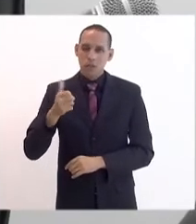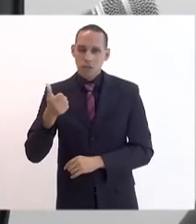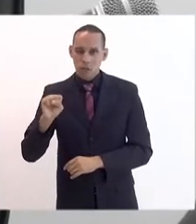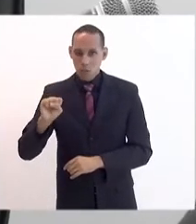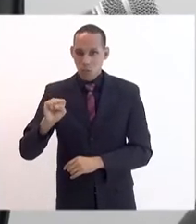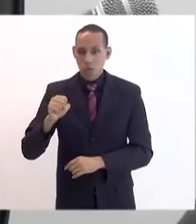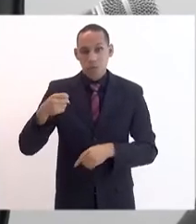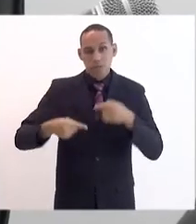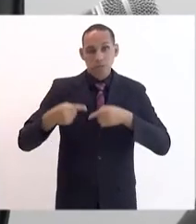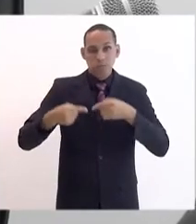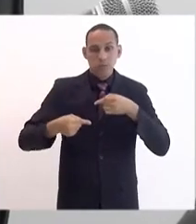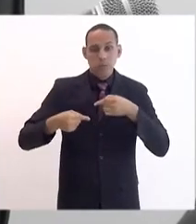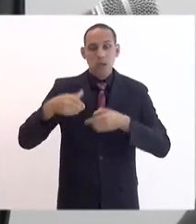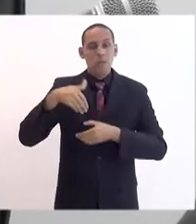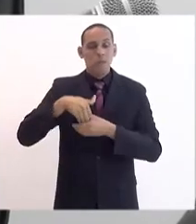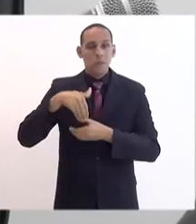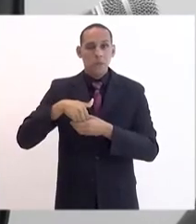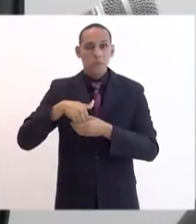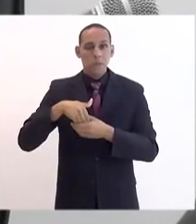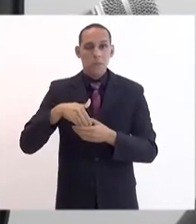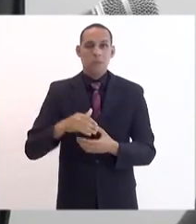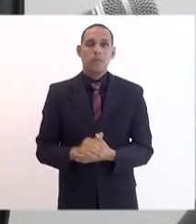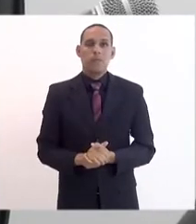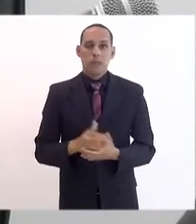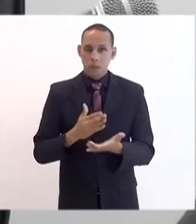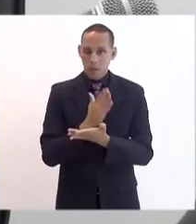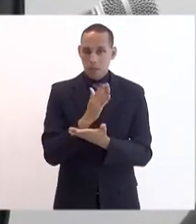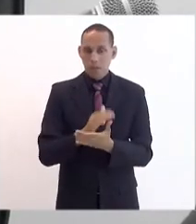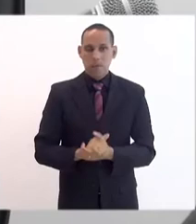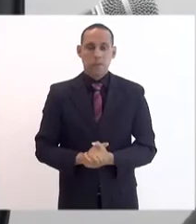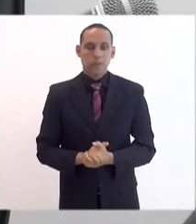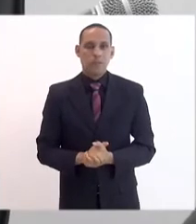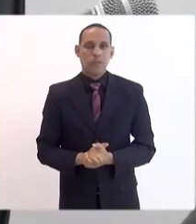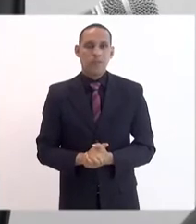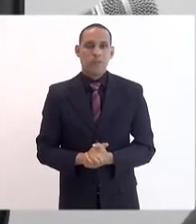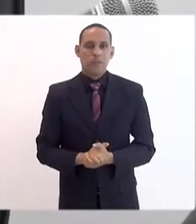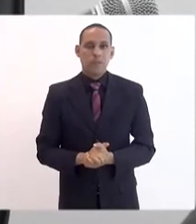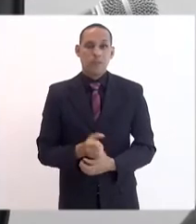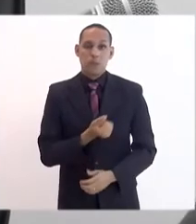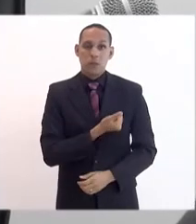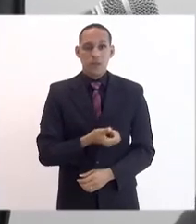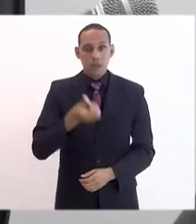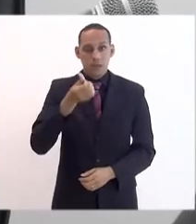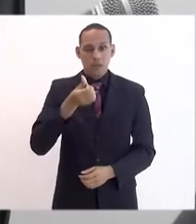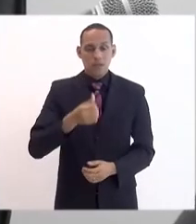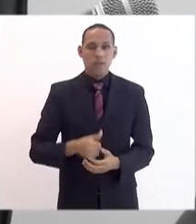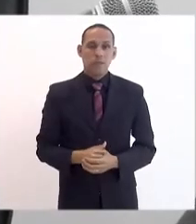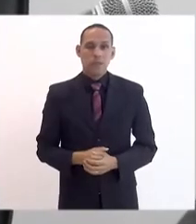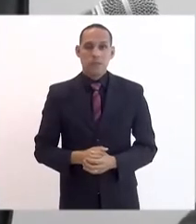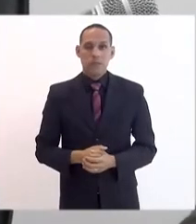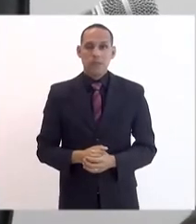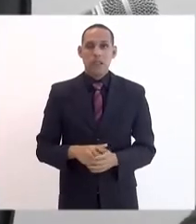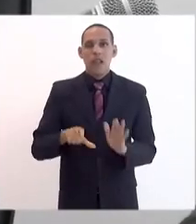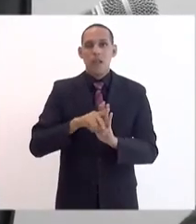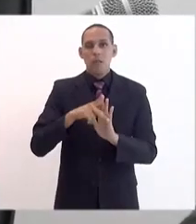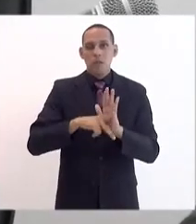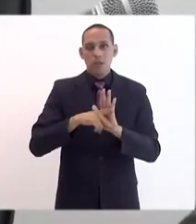Em discussão, em votação, aprovado. 6. Projeto